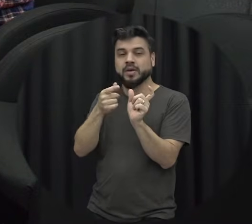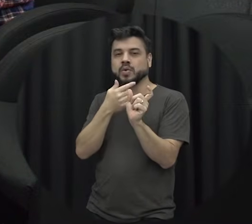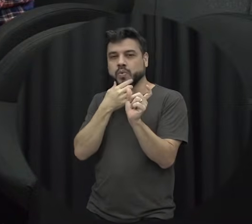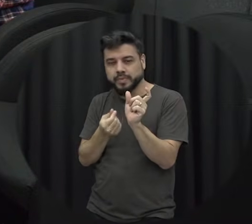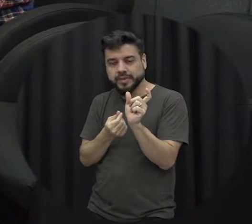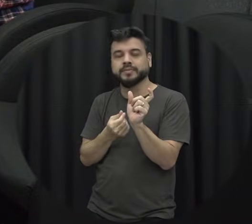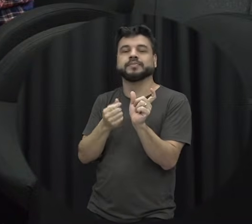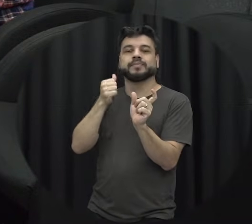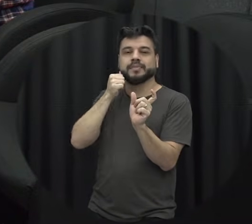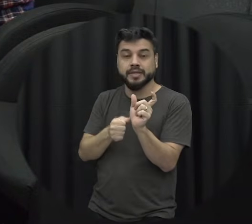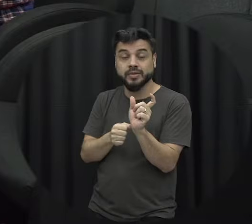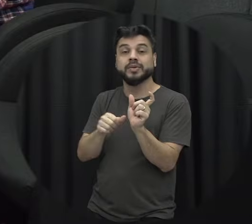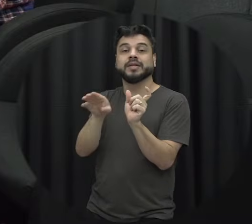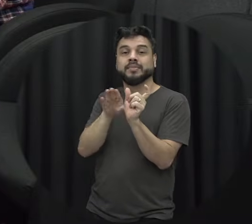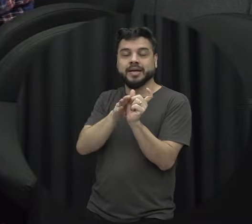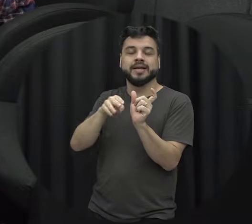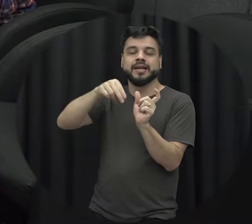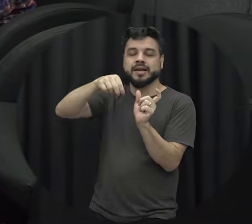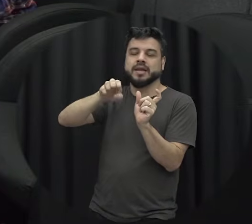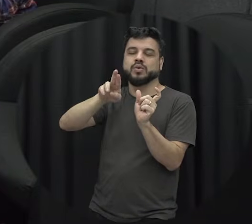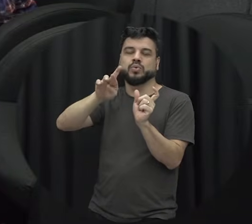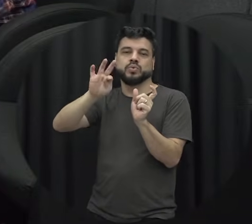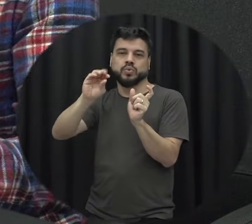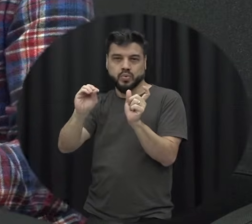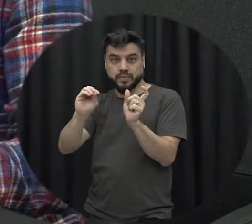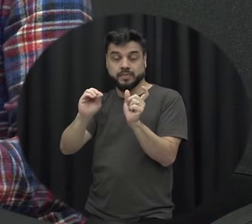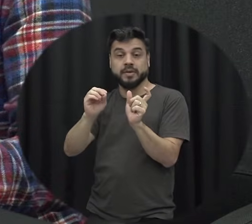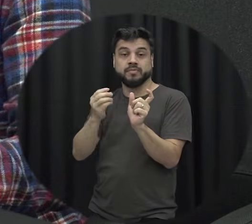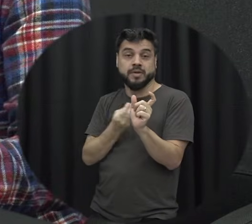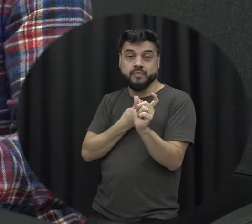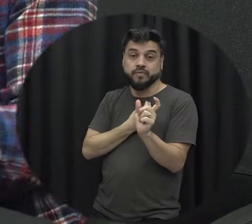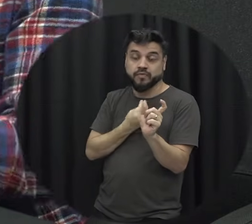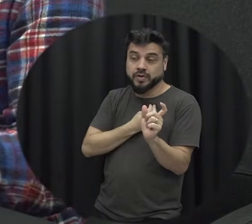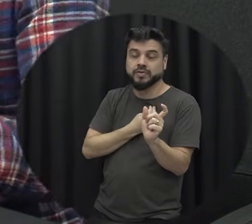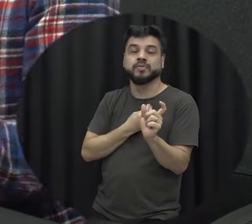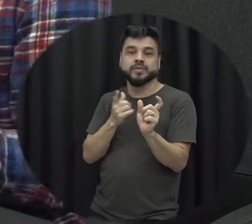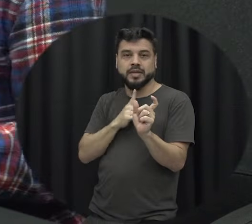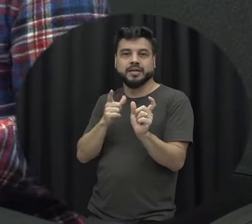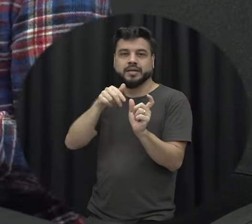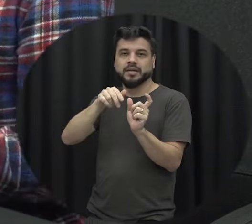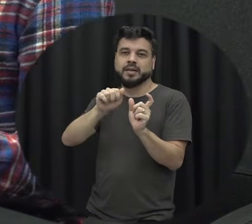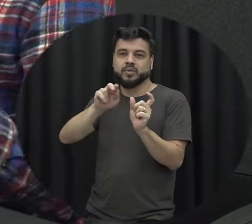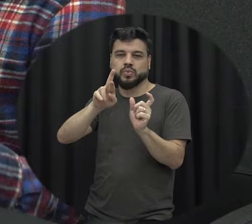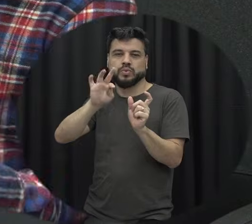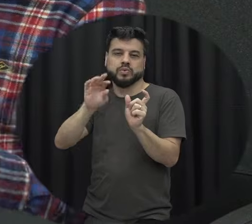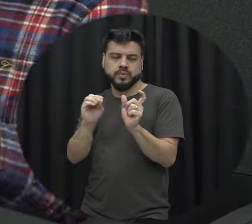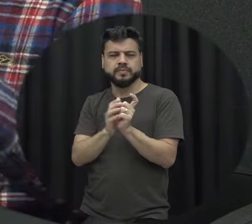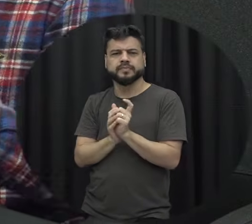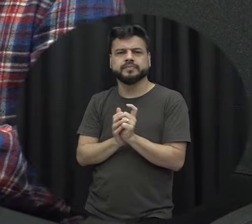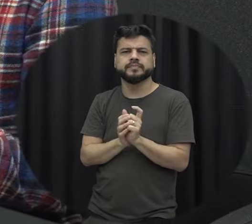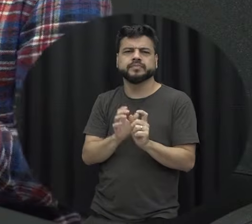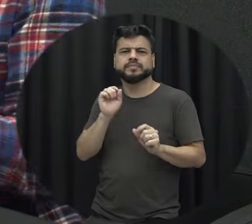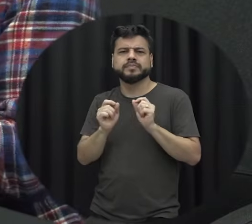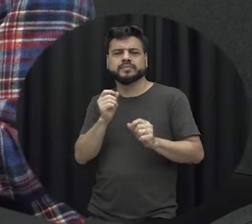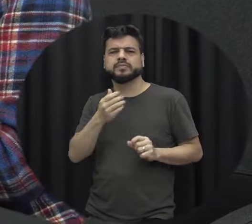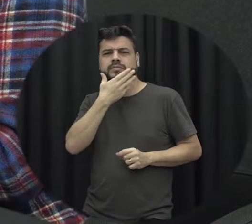neutro, começa daí, para coisas animadas, né, coisas que têm vida. E, bom, a compreensão do que é